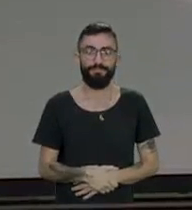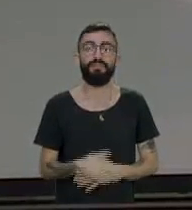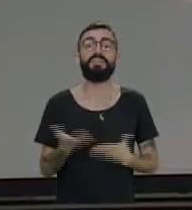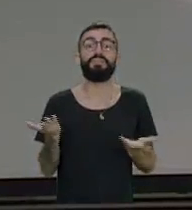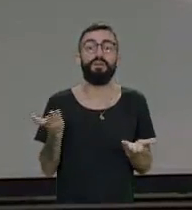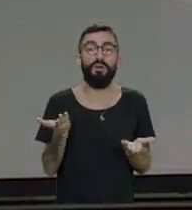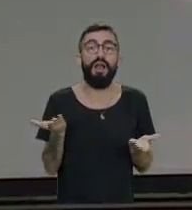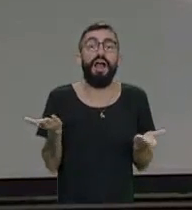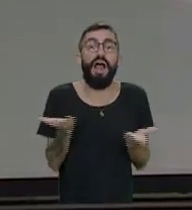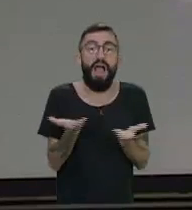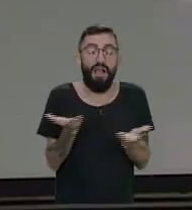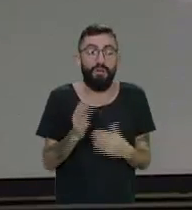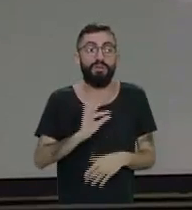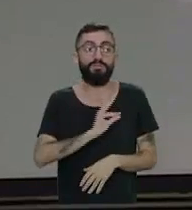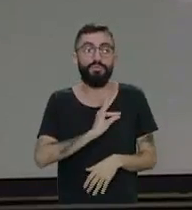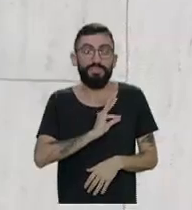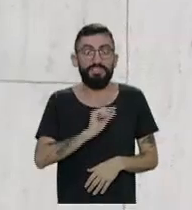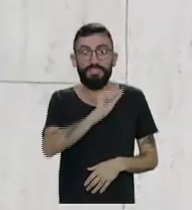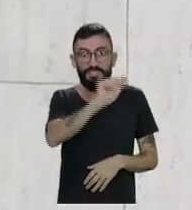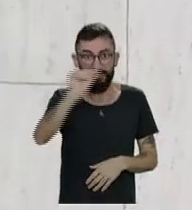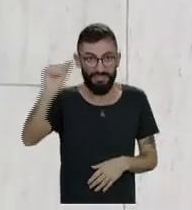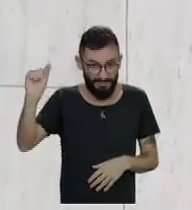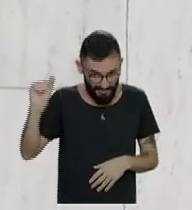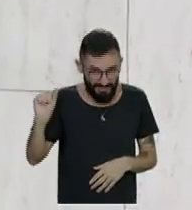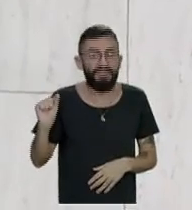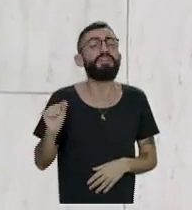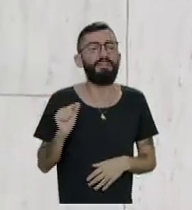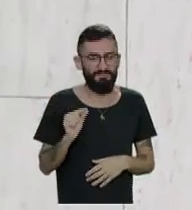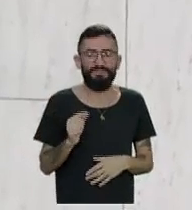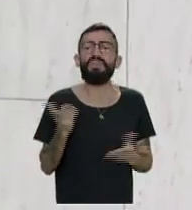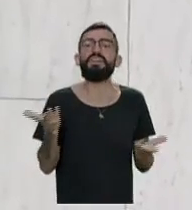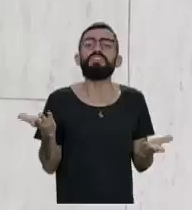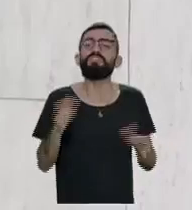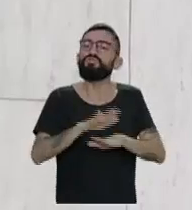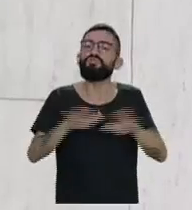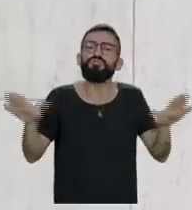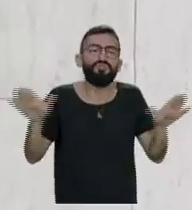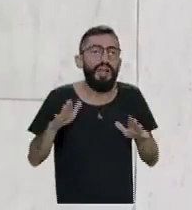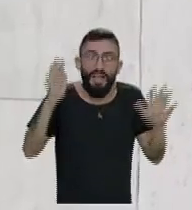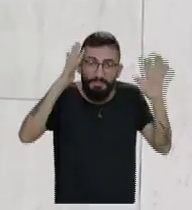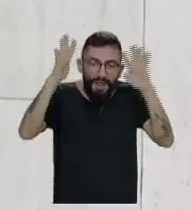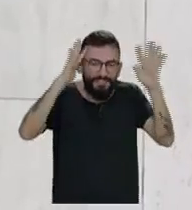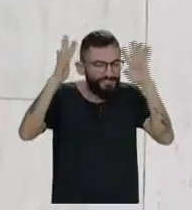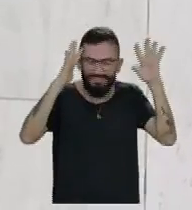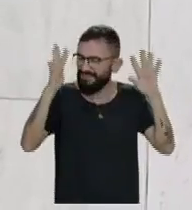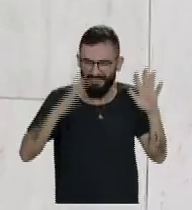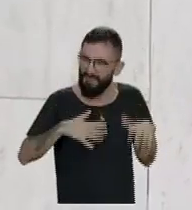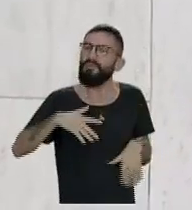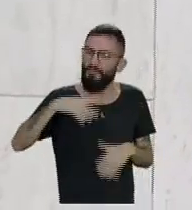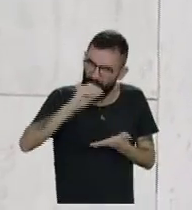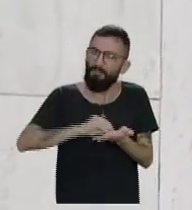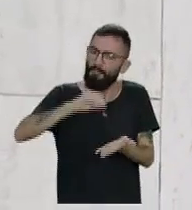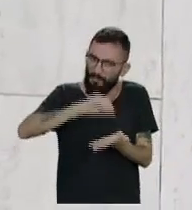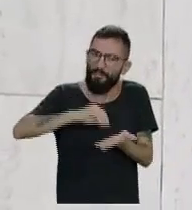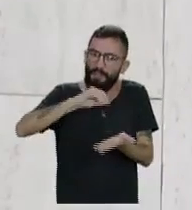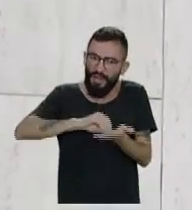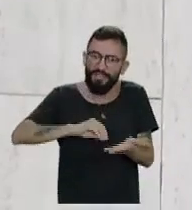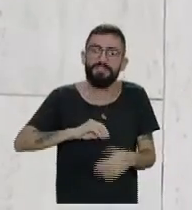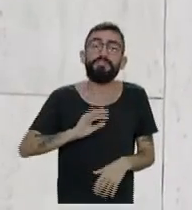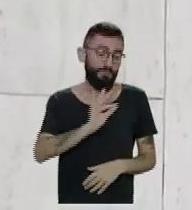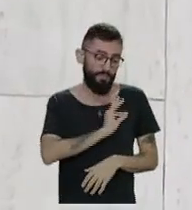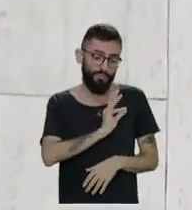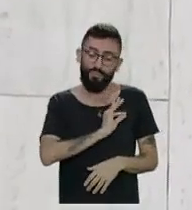acontece com os nossos policiais é muito vai muito mais além do que a gente pode imaginar os nossos policiais não são pessoas